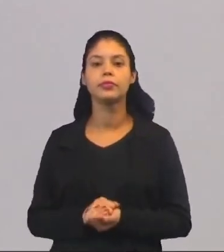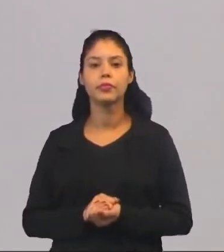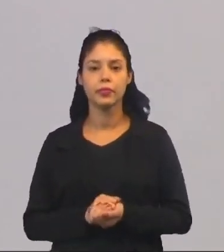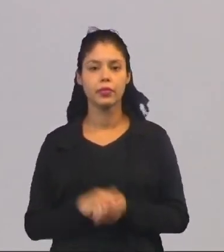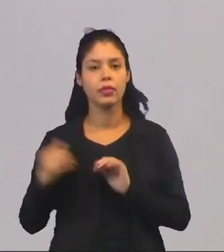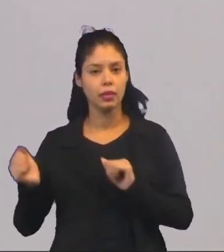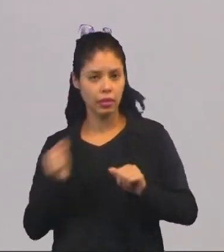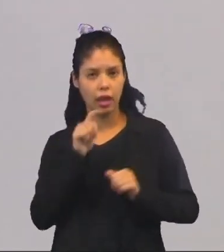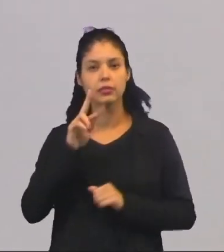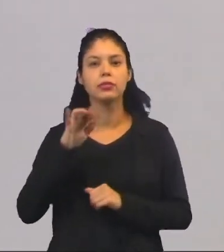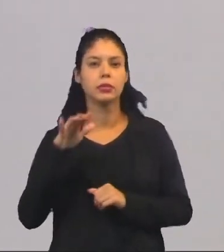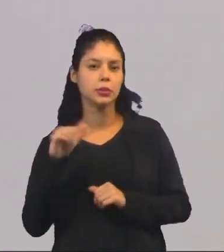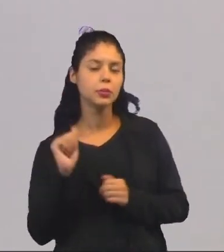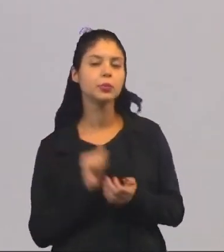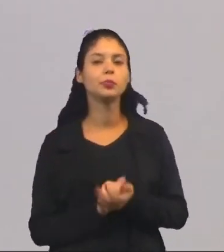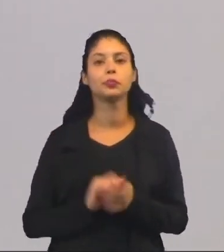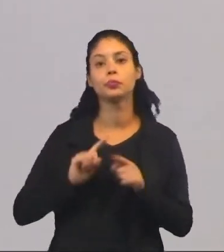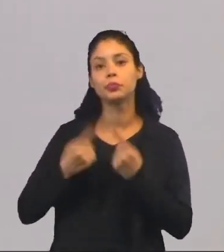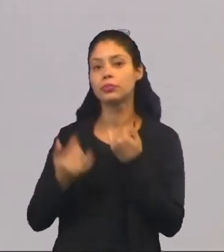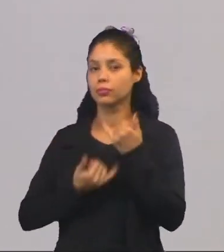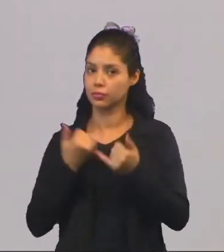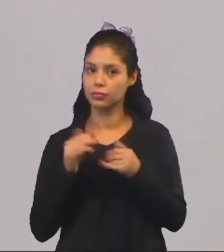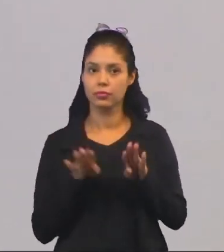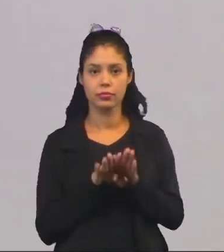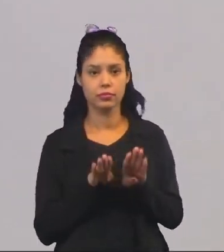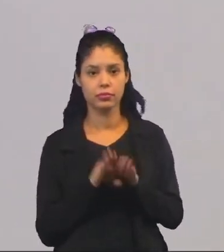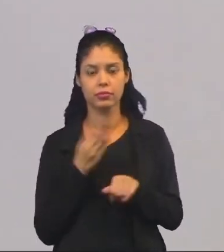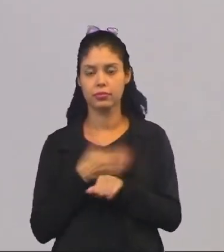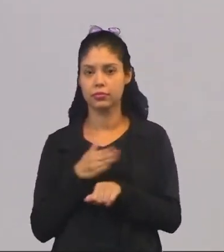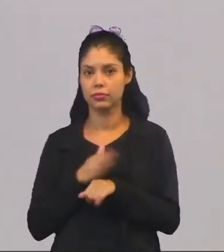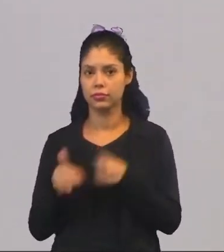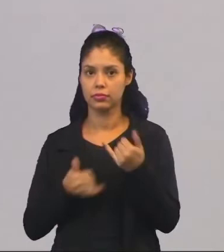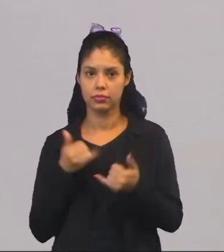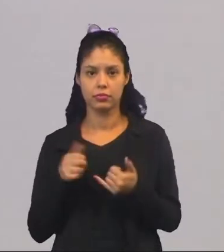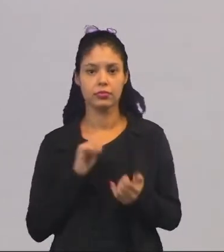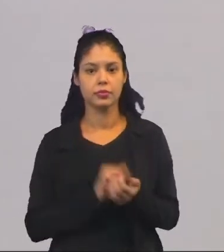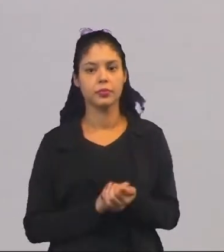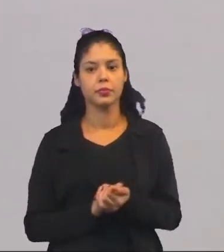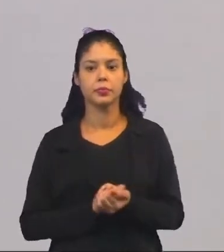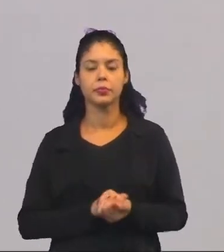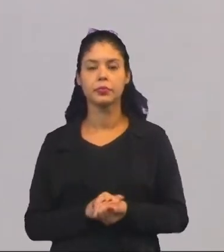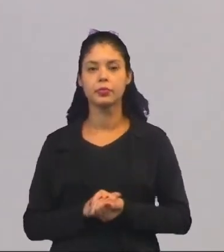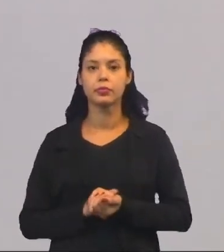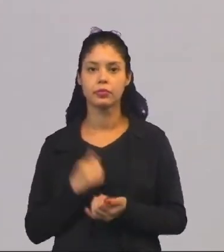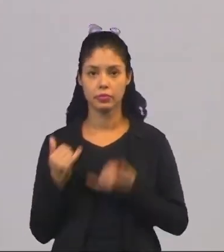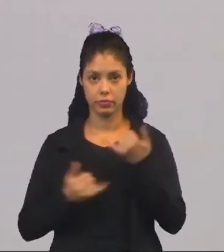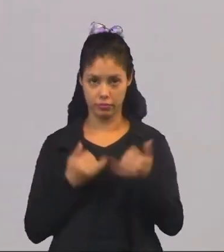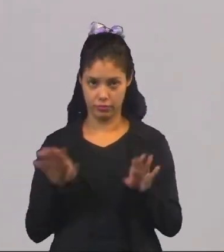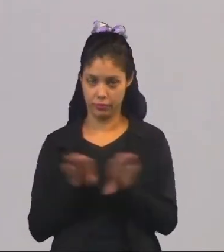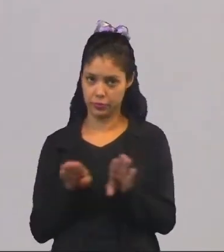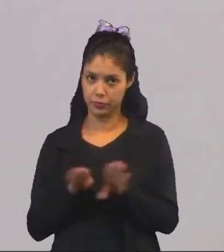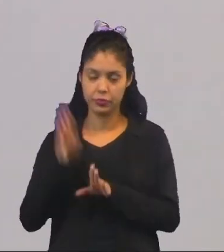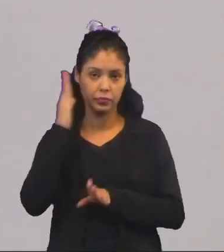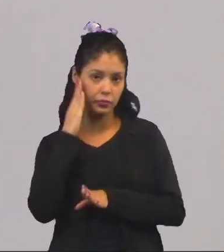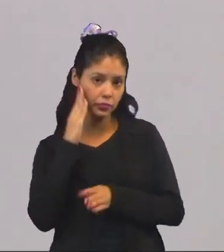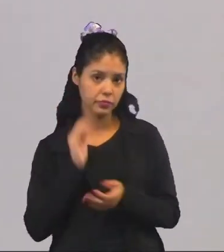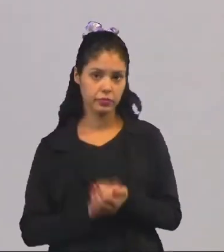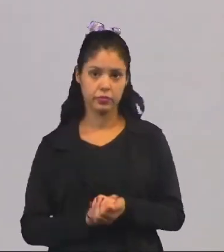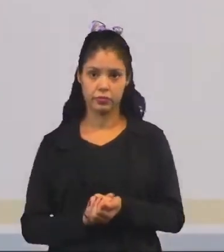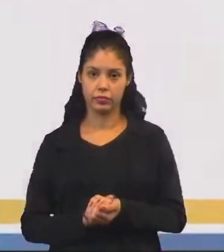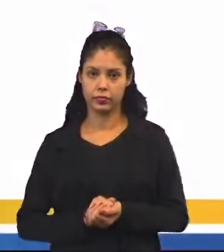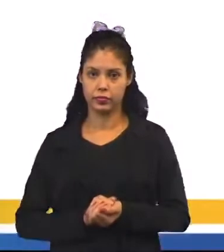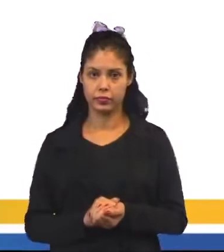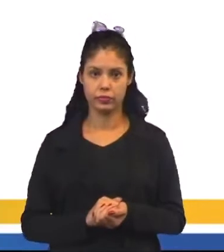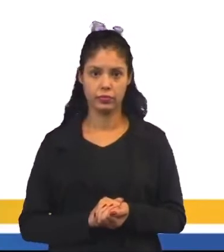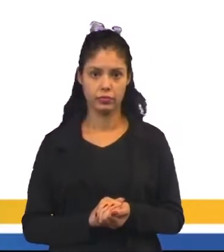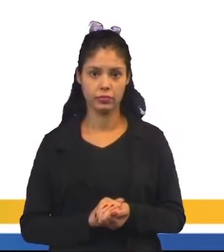acionar essa sua adrenalina, mas lhe divertir. É prática de diversão. Lazer radical é isso, é diversão, é entretenimento, é